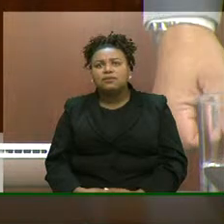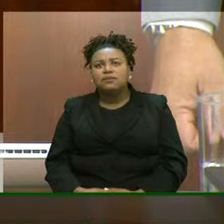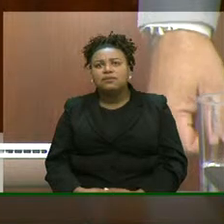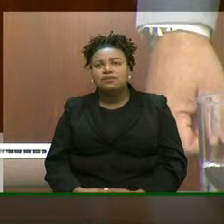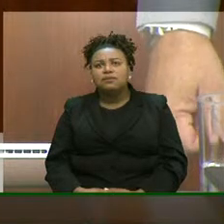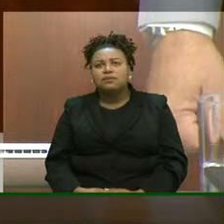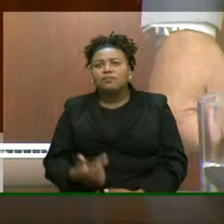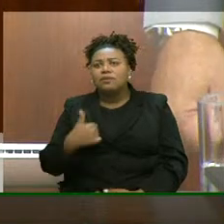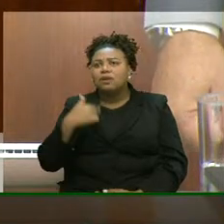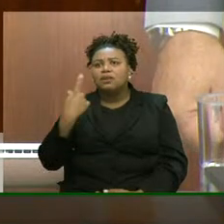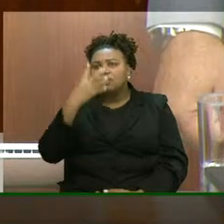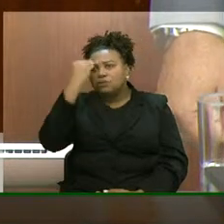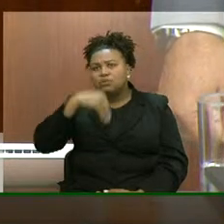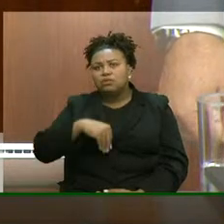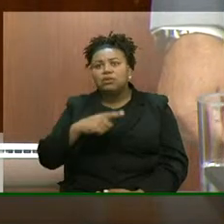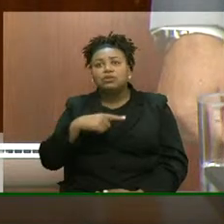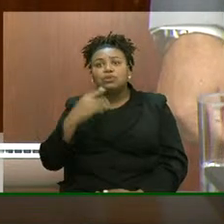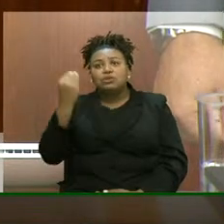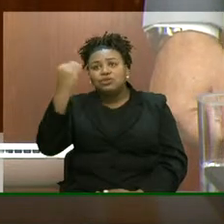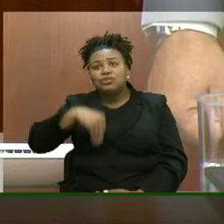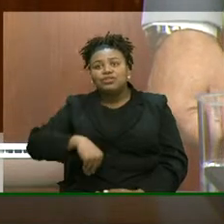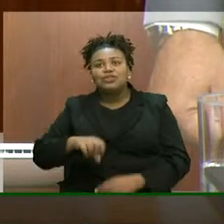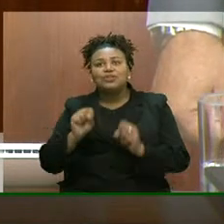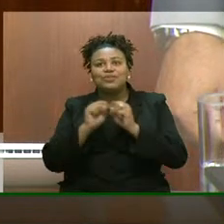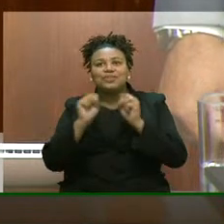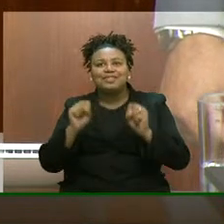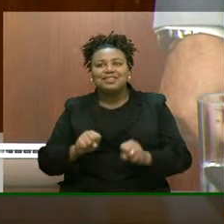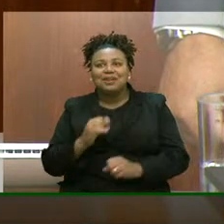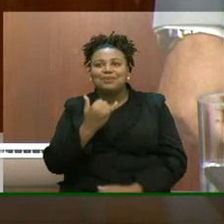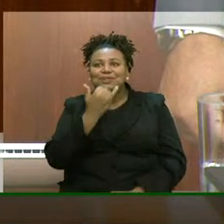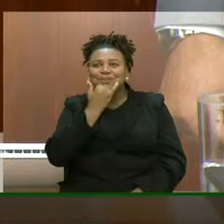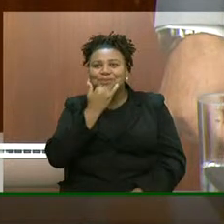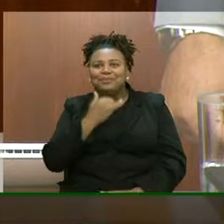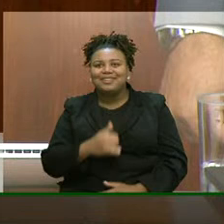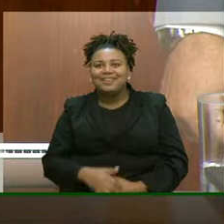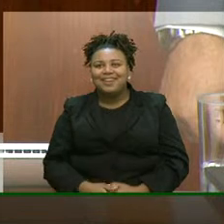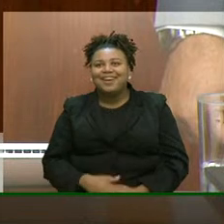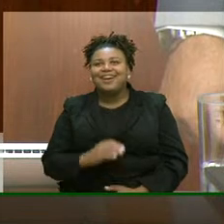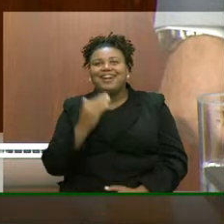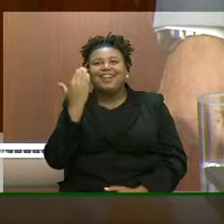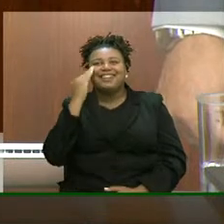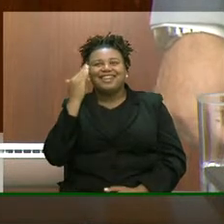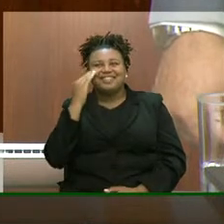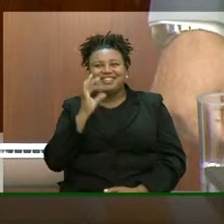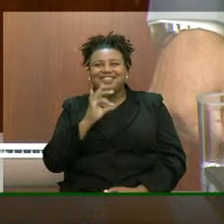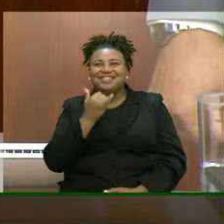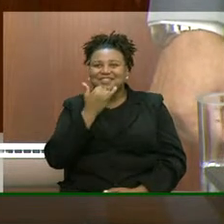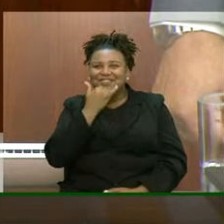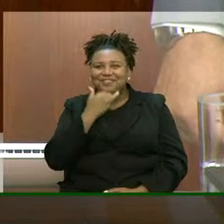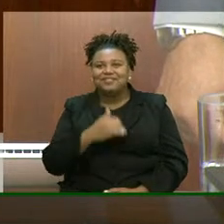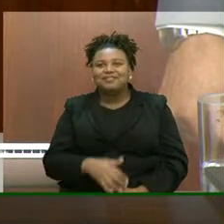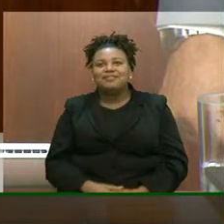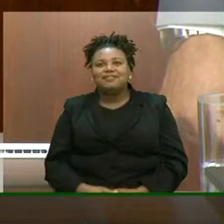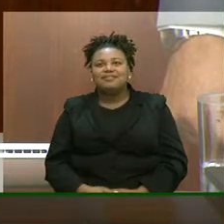Eu não desisti da inscrição, eu estou desistindo do sistema. Desculpe, foi isto. Entendi. Desculpe, deputado Elton.